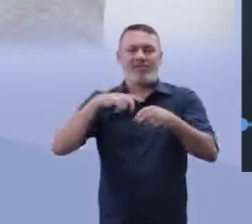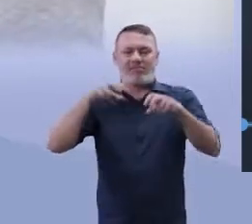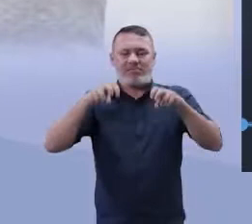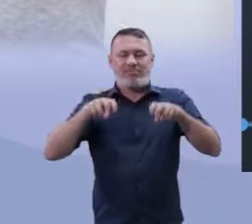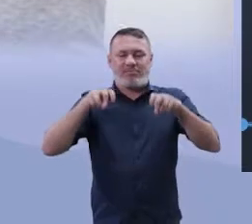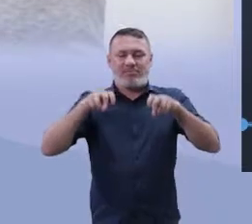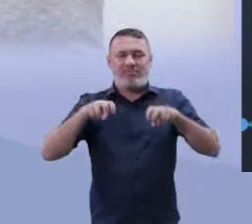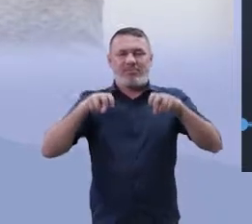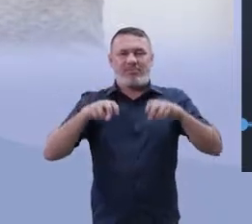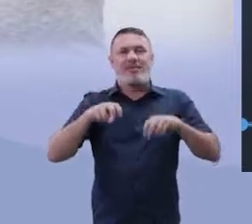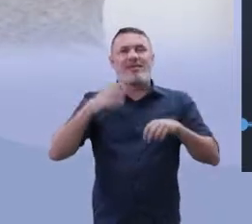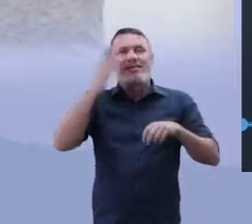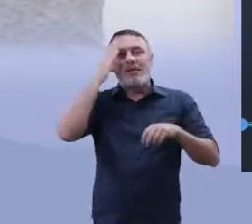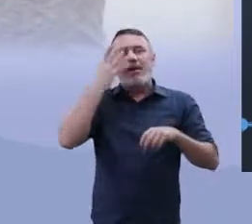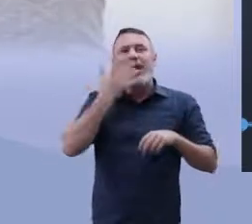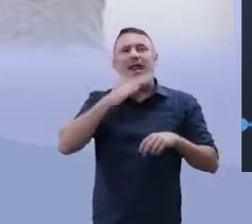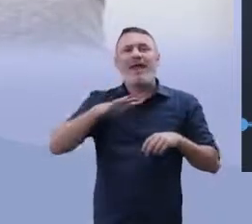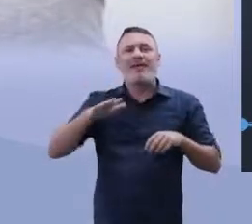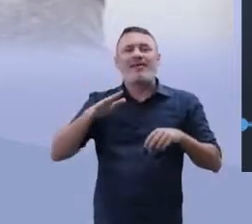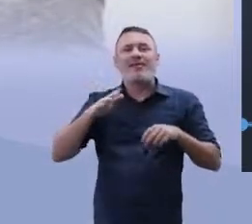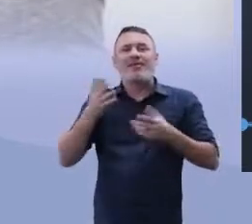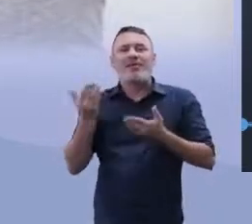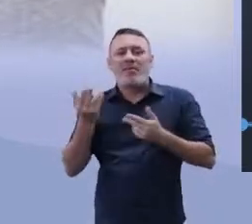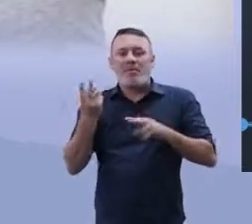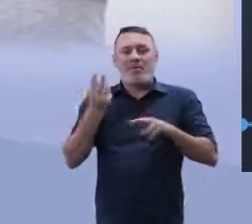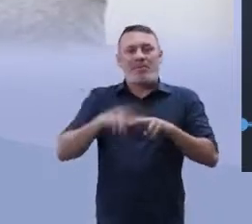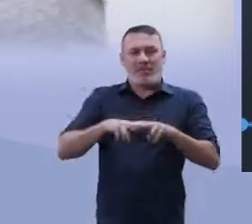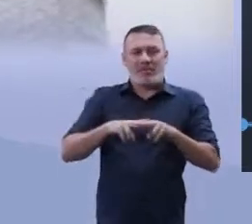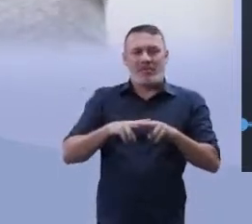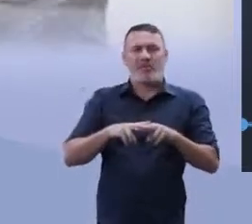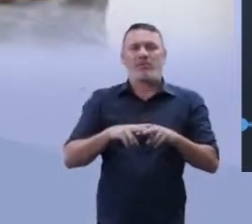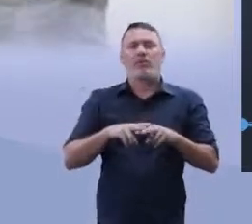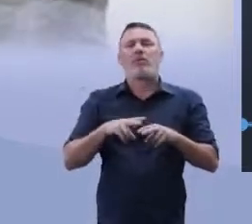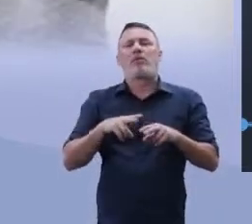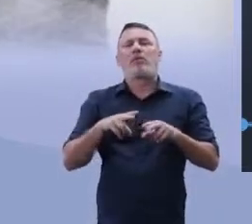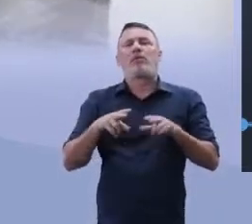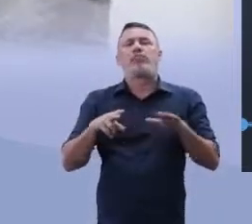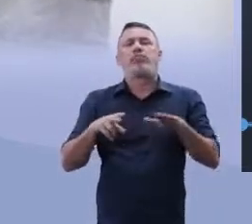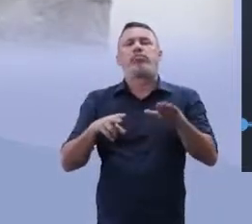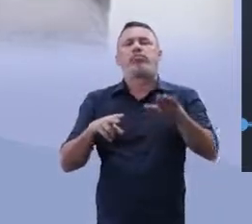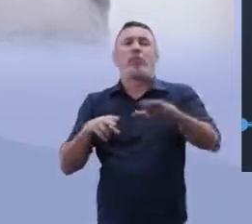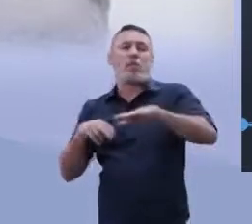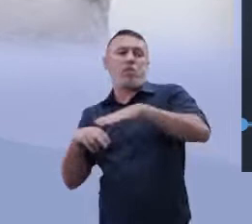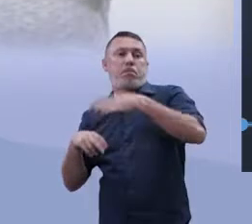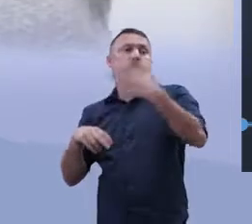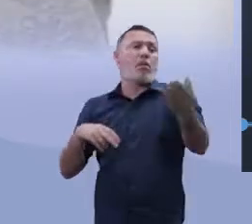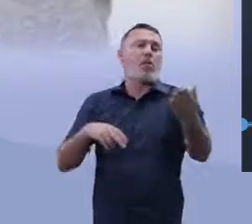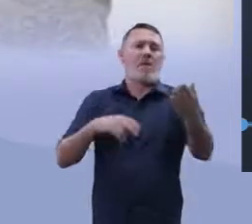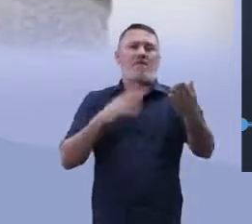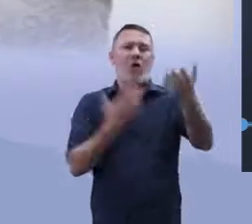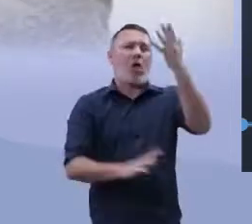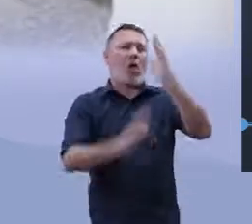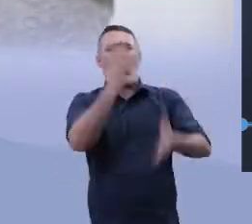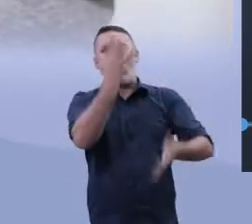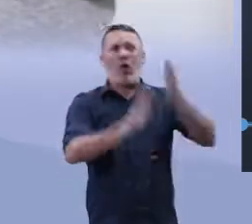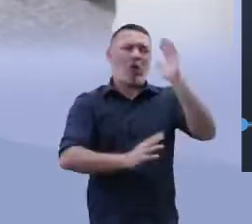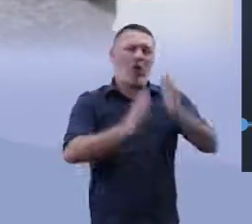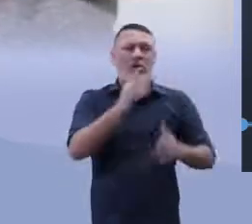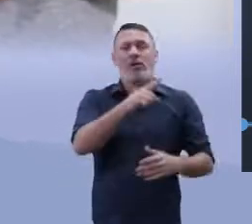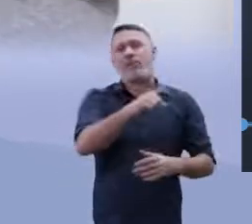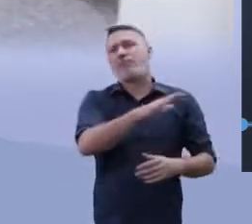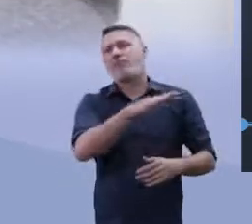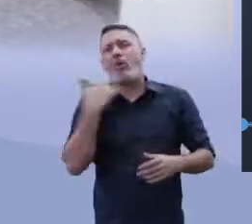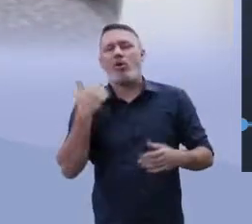e alguns detentos, capotou e pegou fogo. Então morreu o agente e, vamos colocar